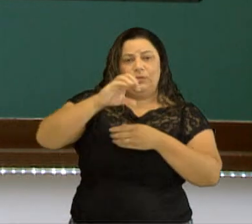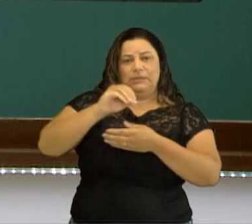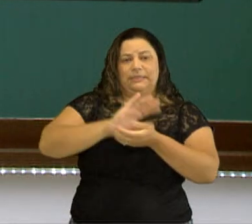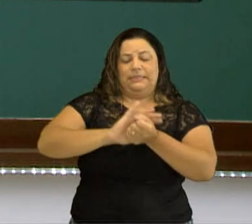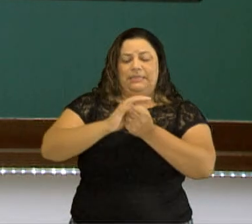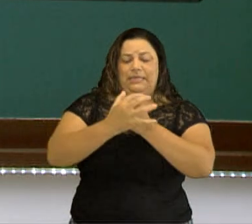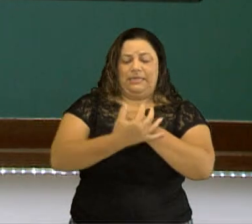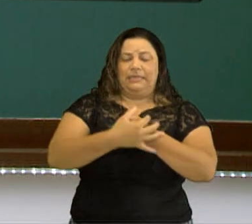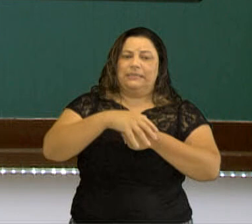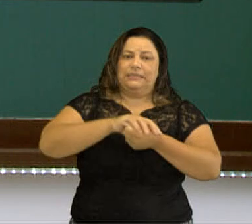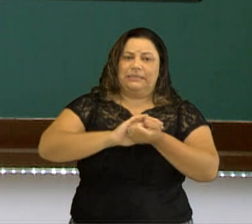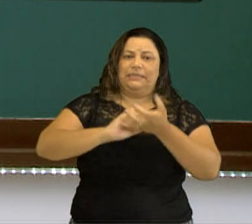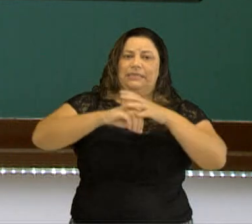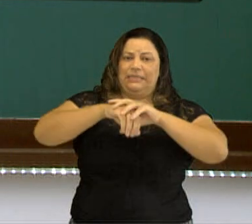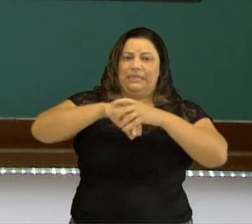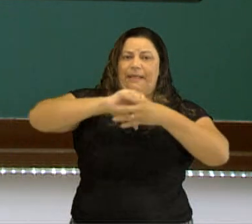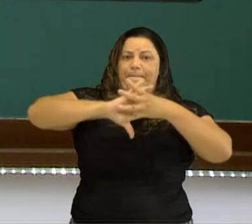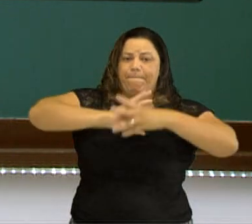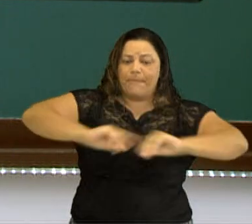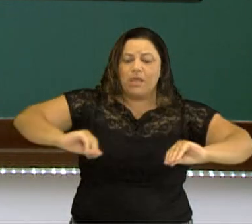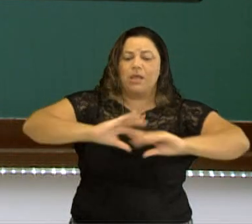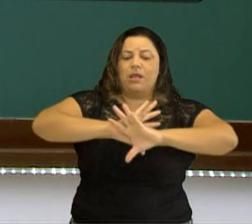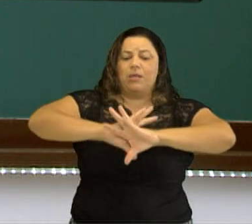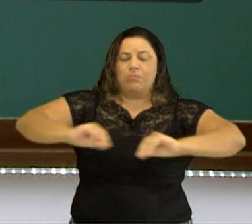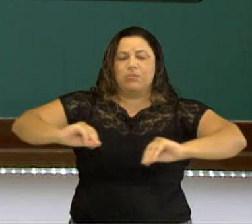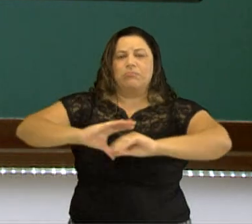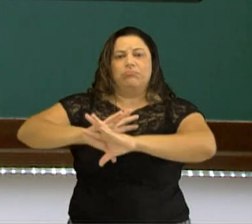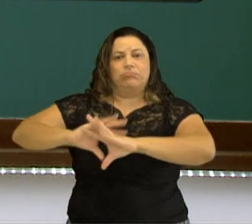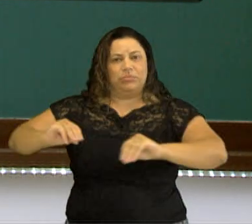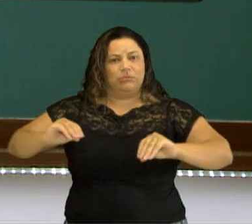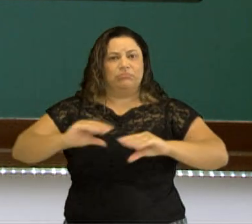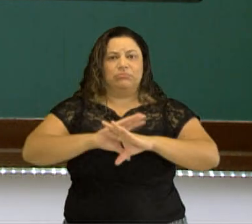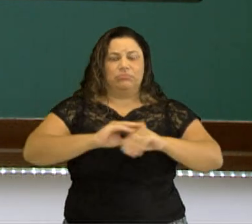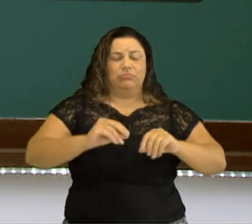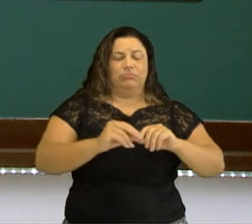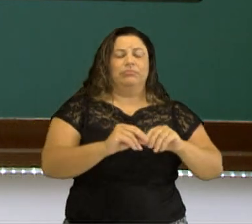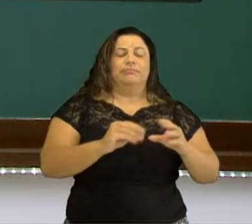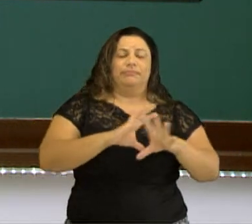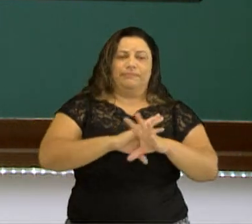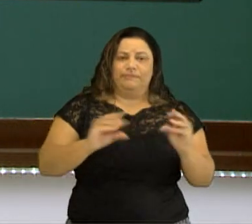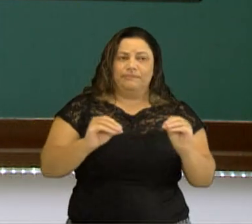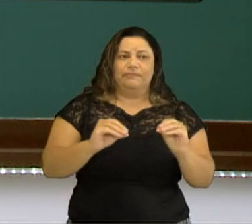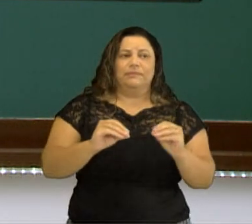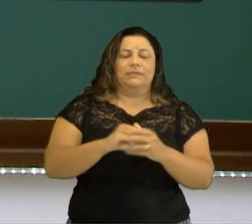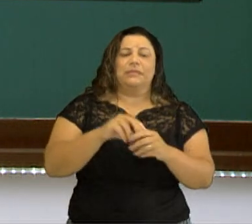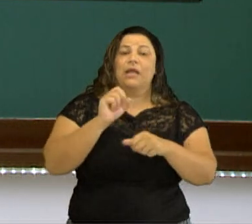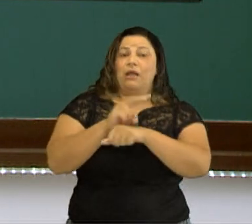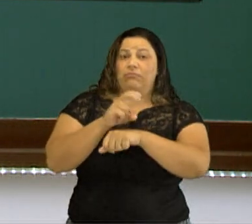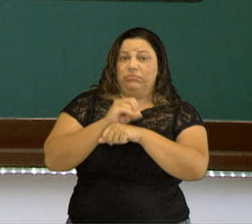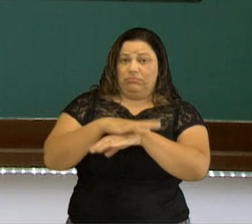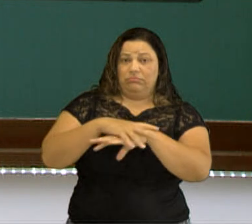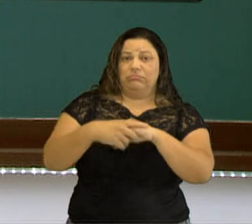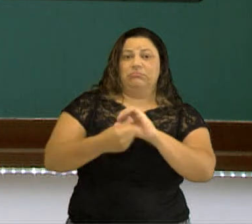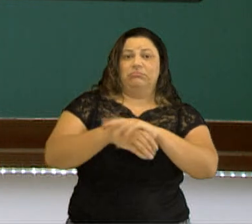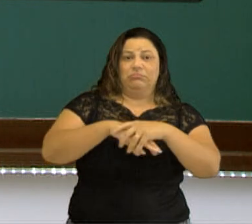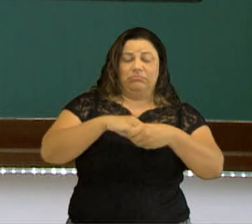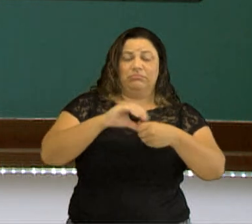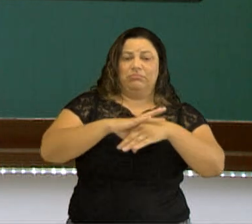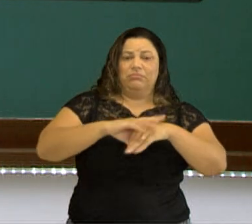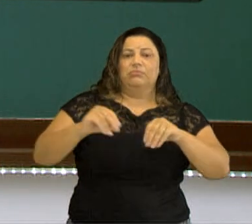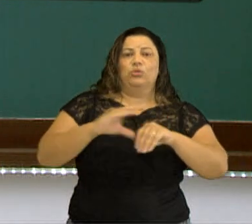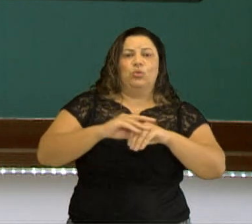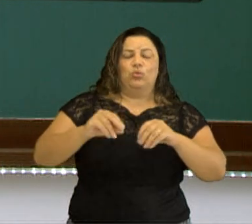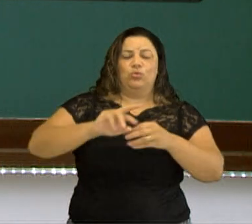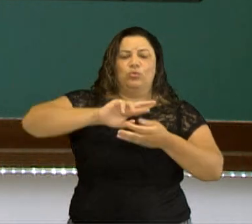a destruir a proteína que protege o vírus e acaba matando não só o vírus da Covid, mas todos